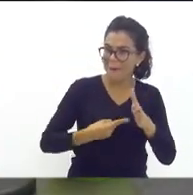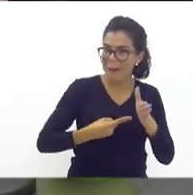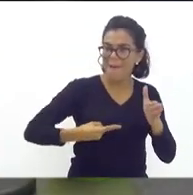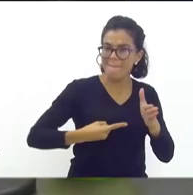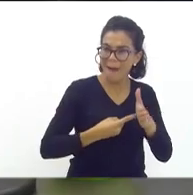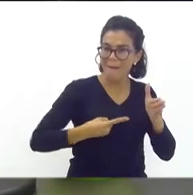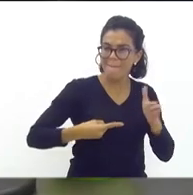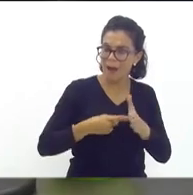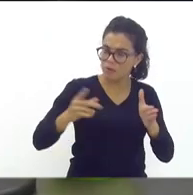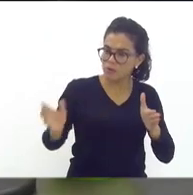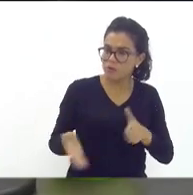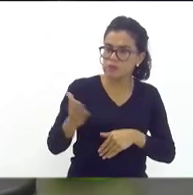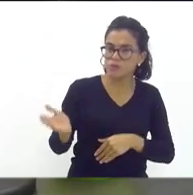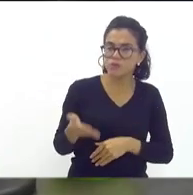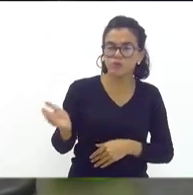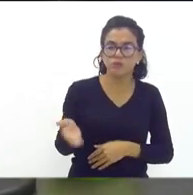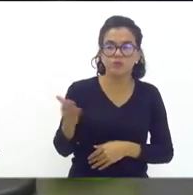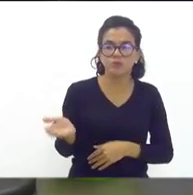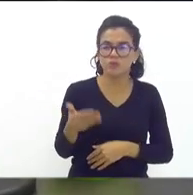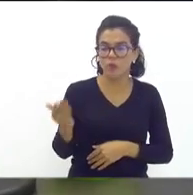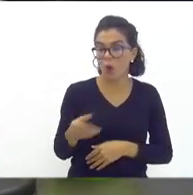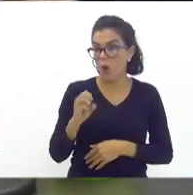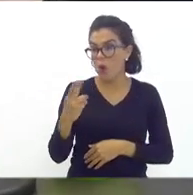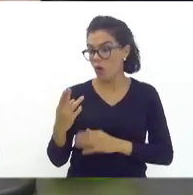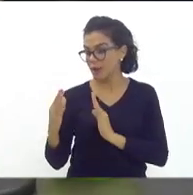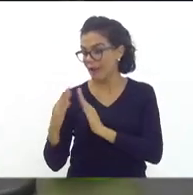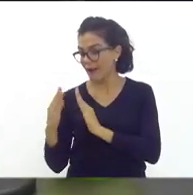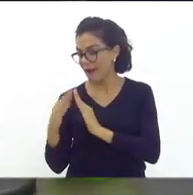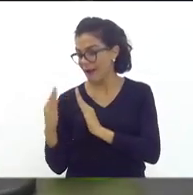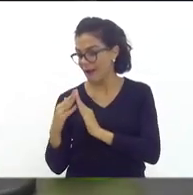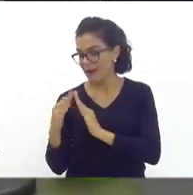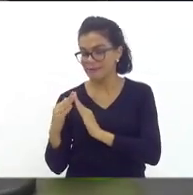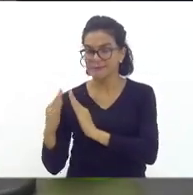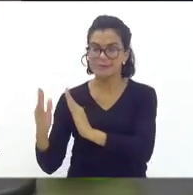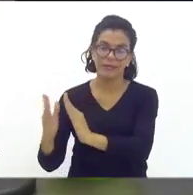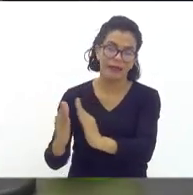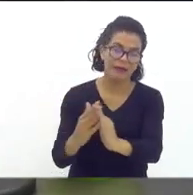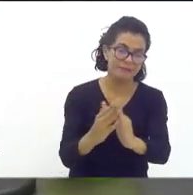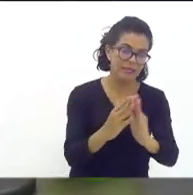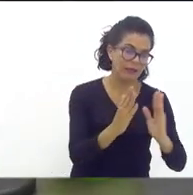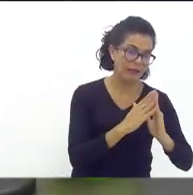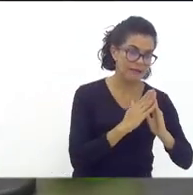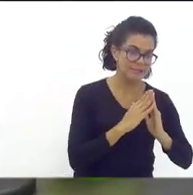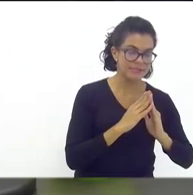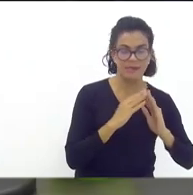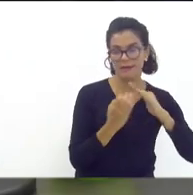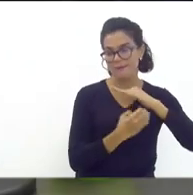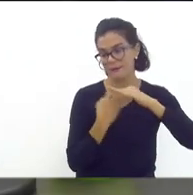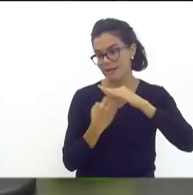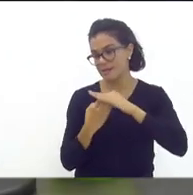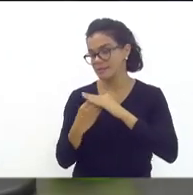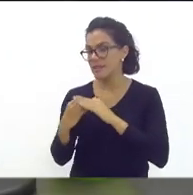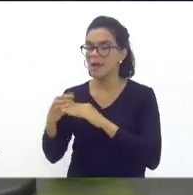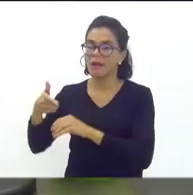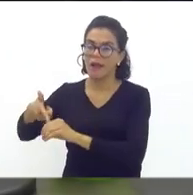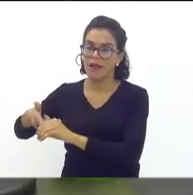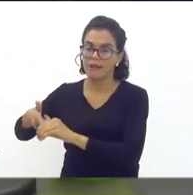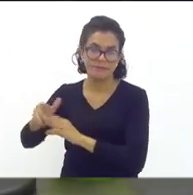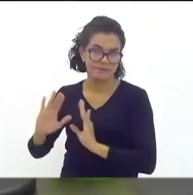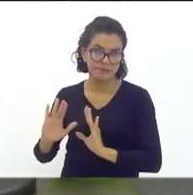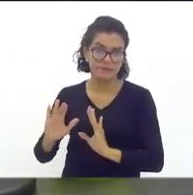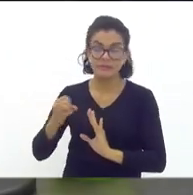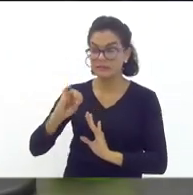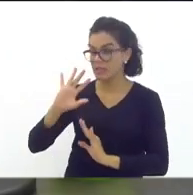constantemente seja da residência a b a gente apura todas elas entendeu se ela não